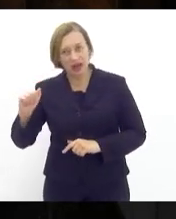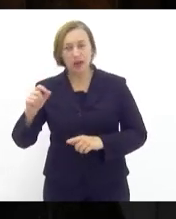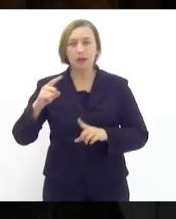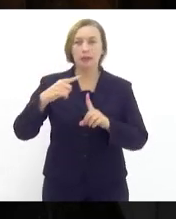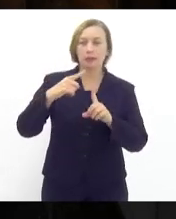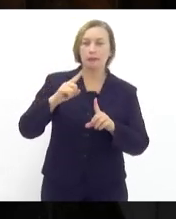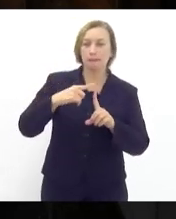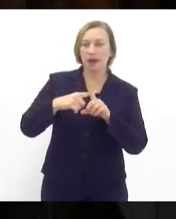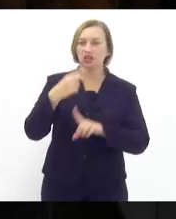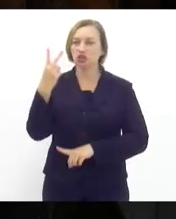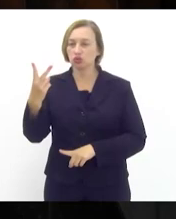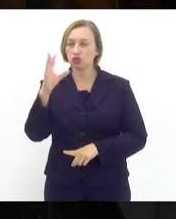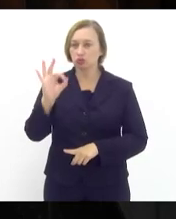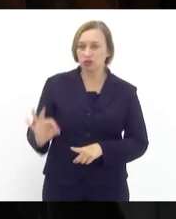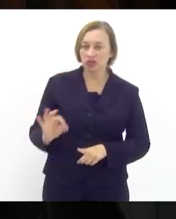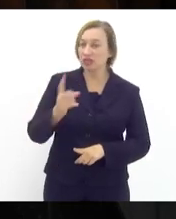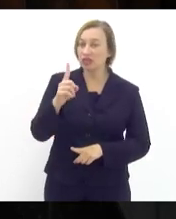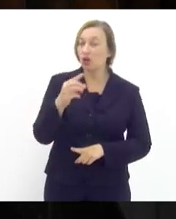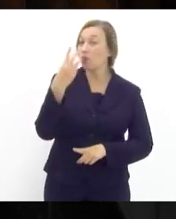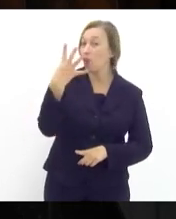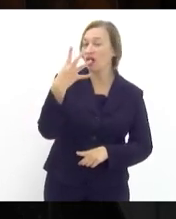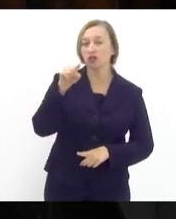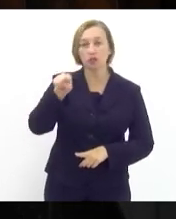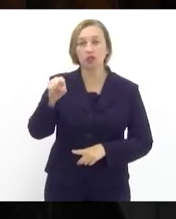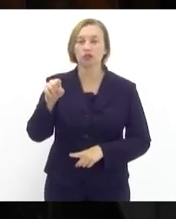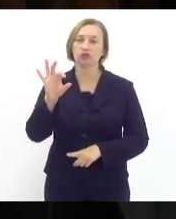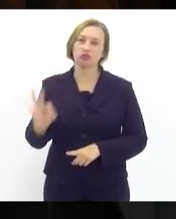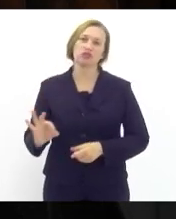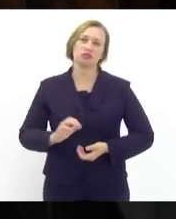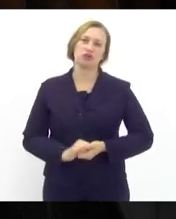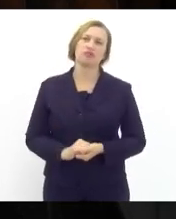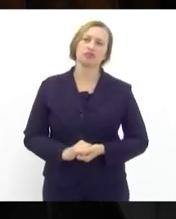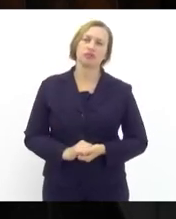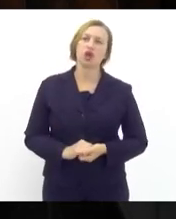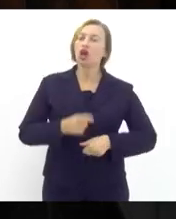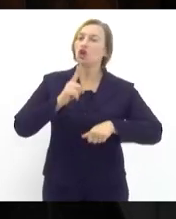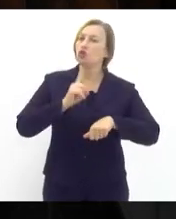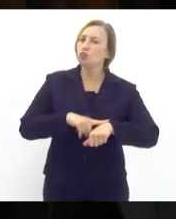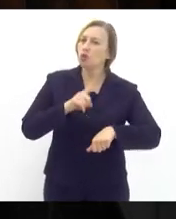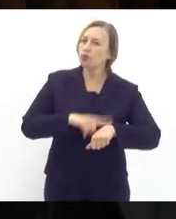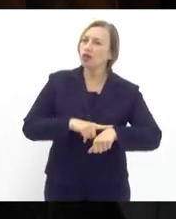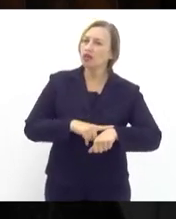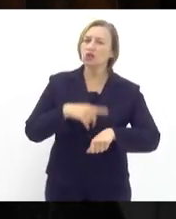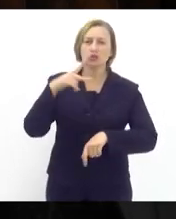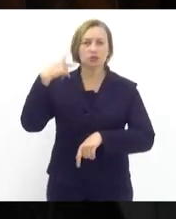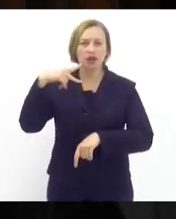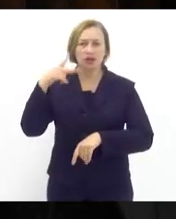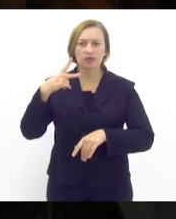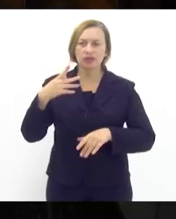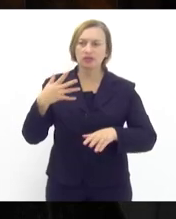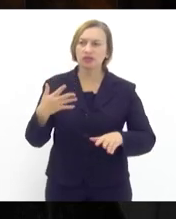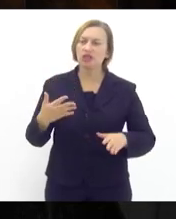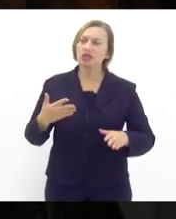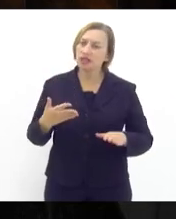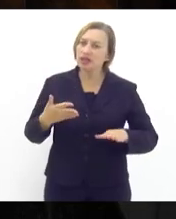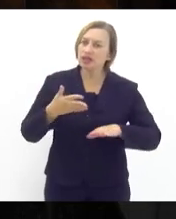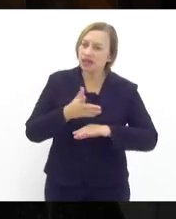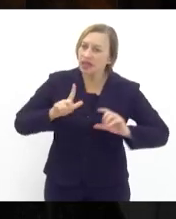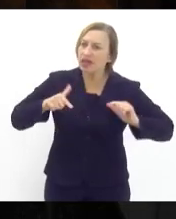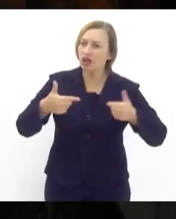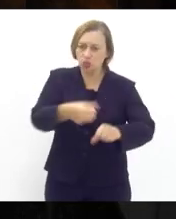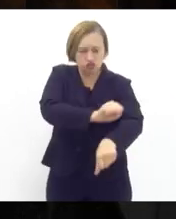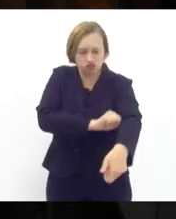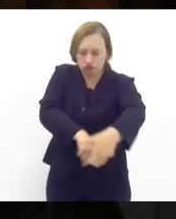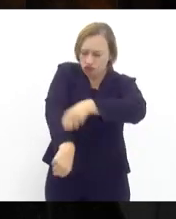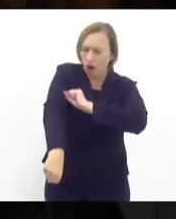e não quatro percentuais quatro pontos percentuais e o momento do Parlamento entrar nessa briga é agora